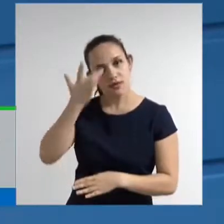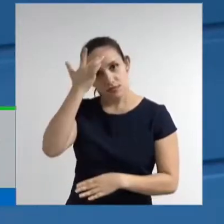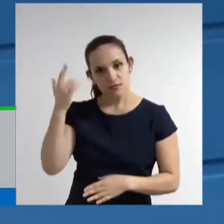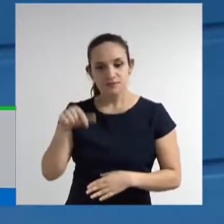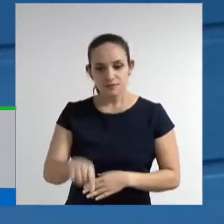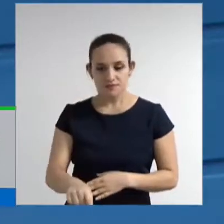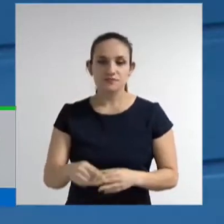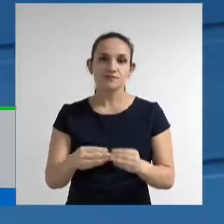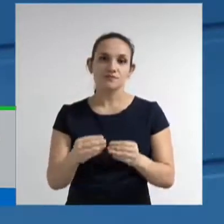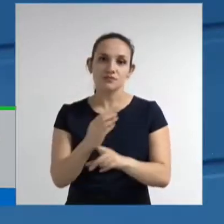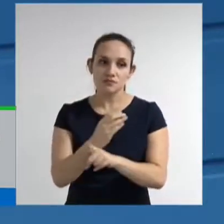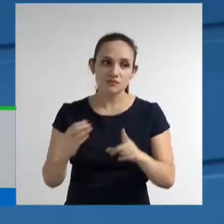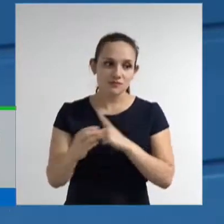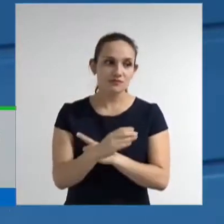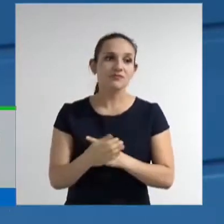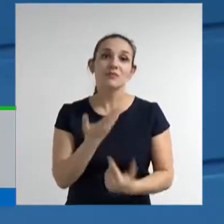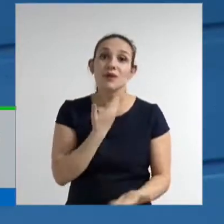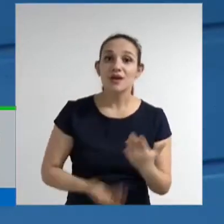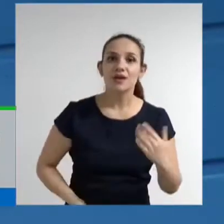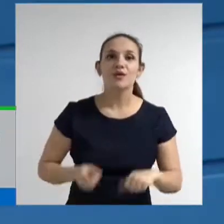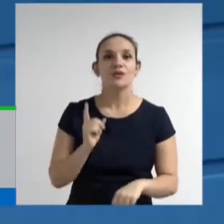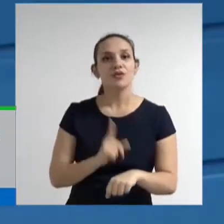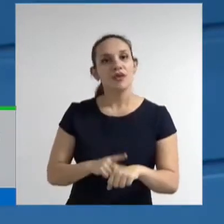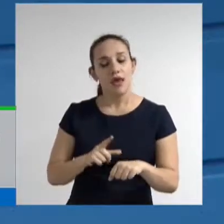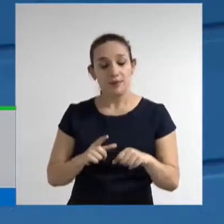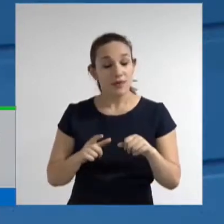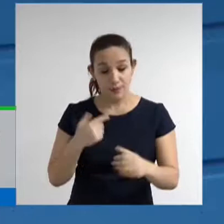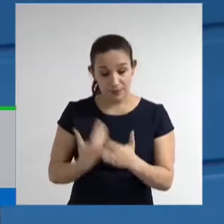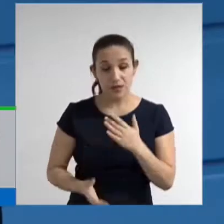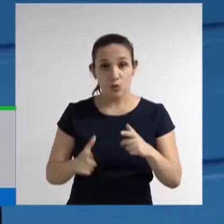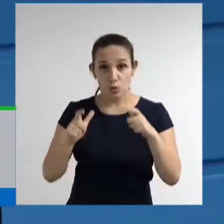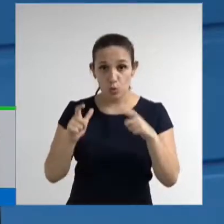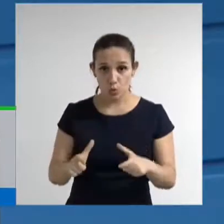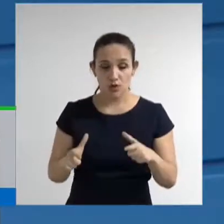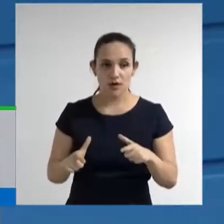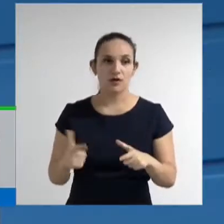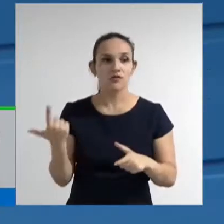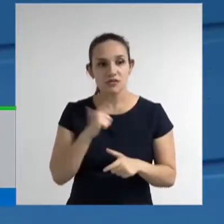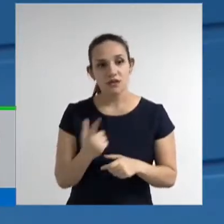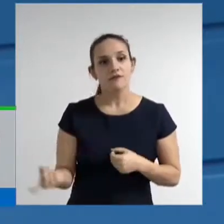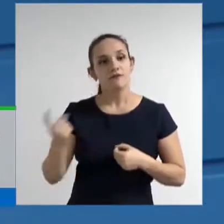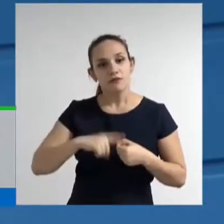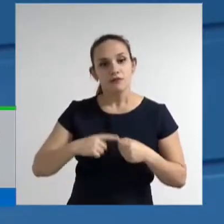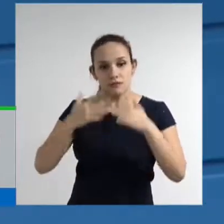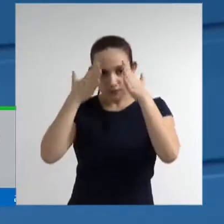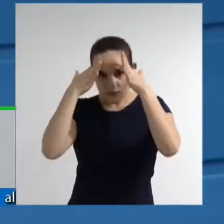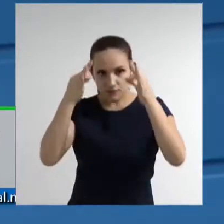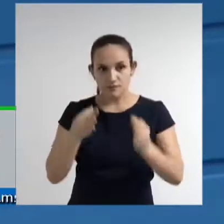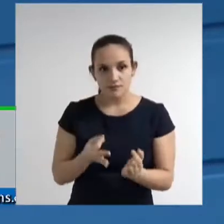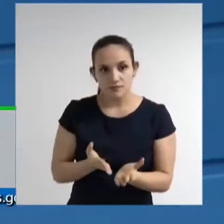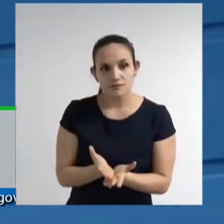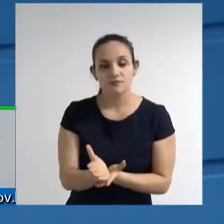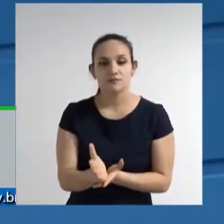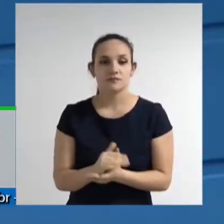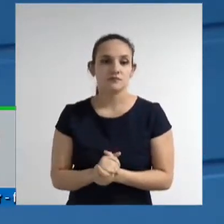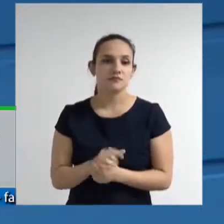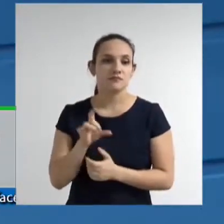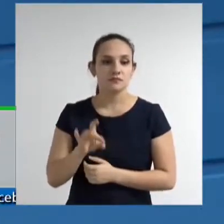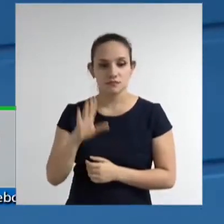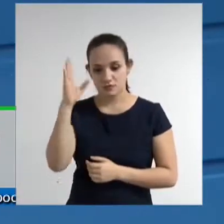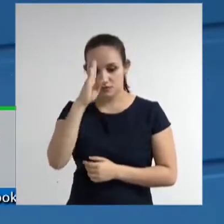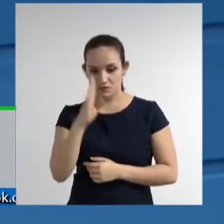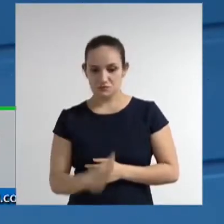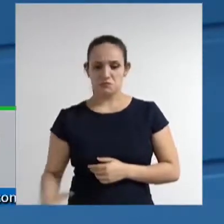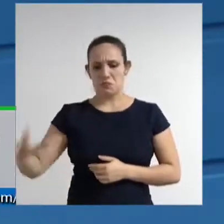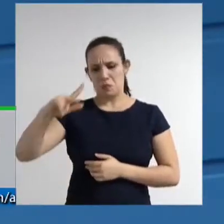essas comunidades, esses atingidos, para que eles possam viver com dignidade. Então, não é só o Brasil pensar no seu